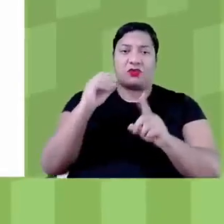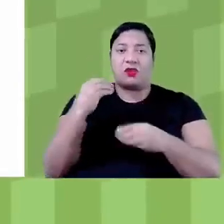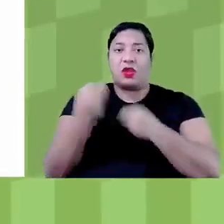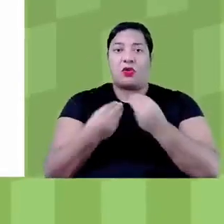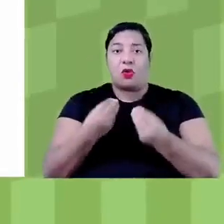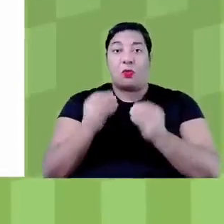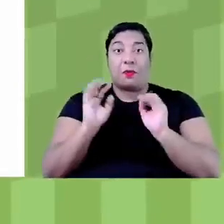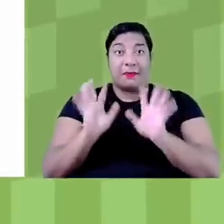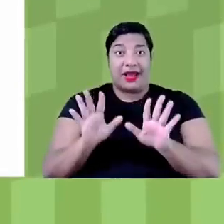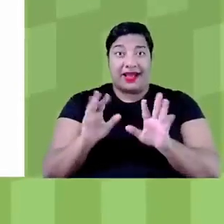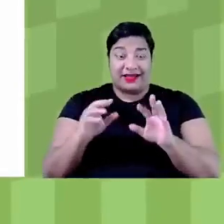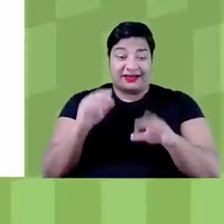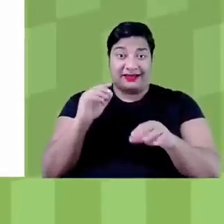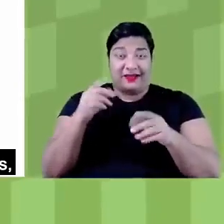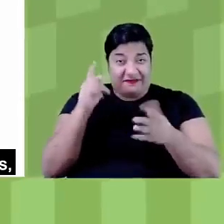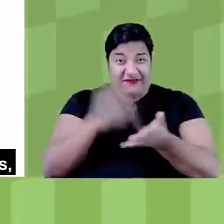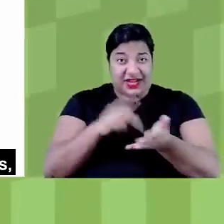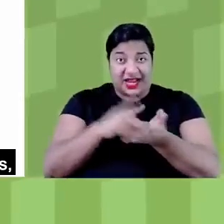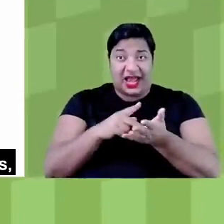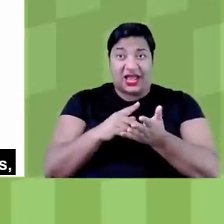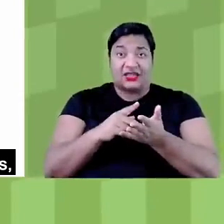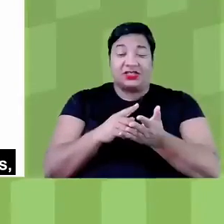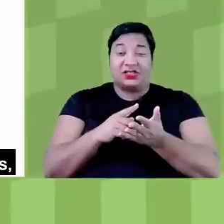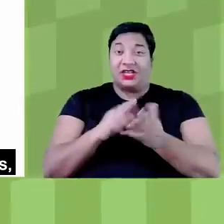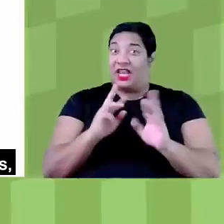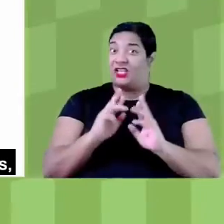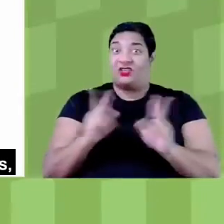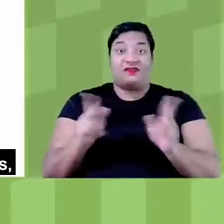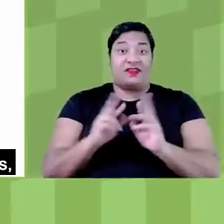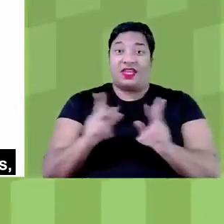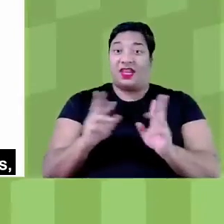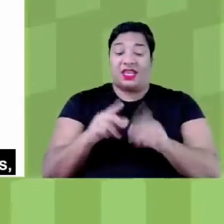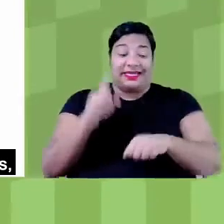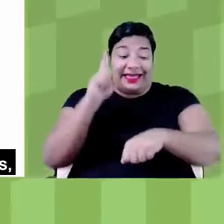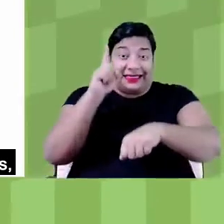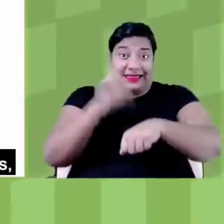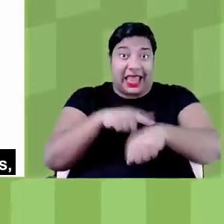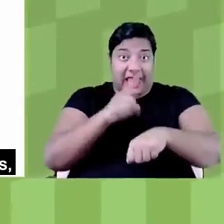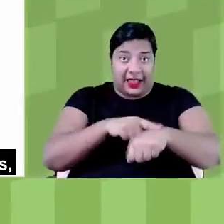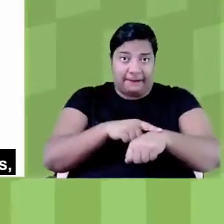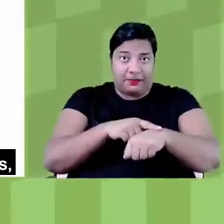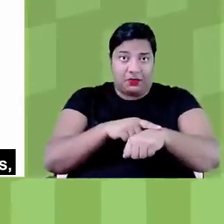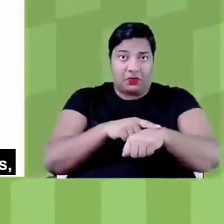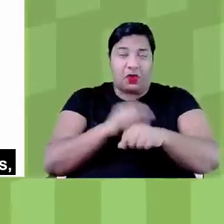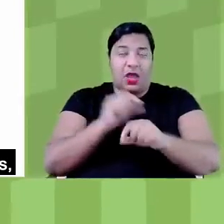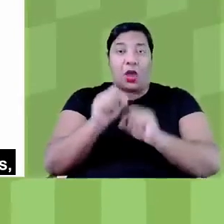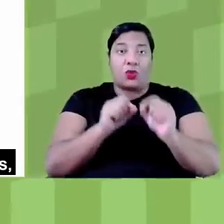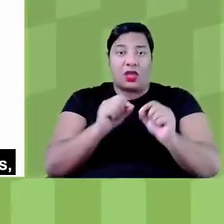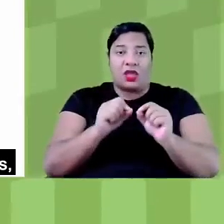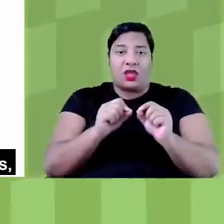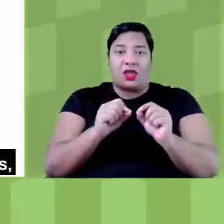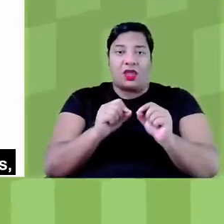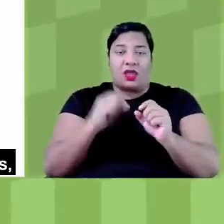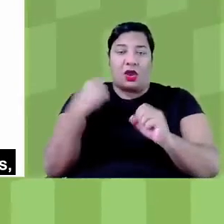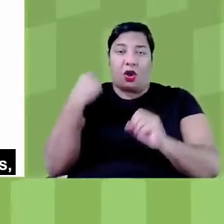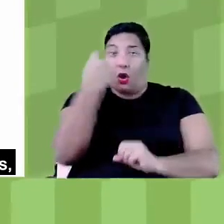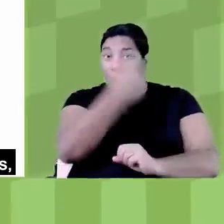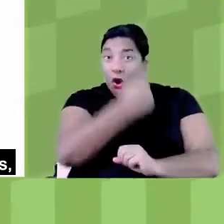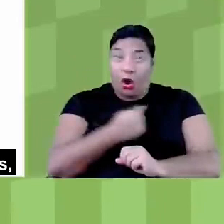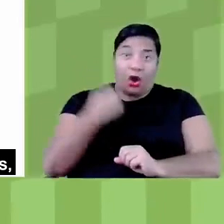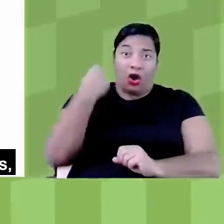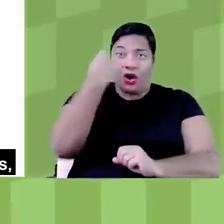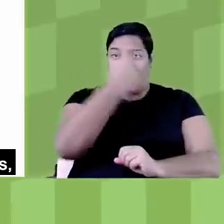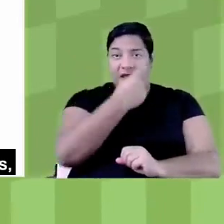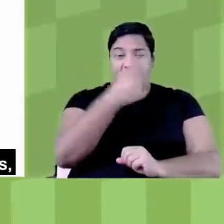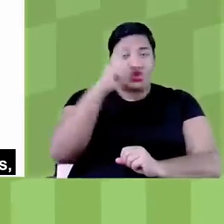não é clima. Tempo é um estado momentâneo da atmosfera, de horas, às vezes